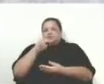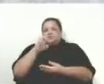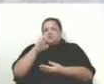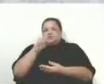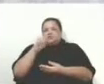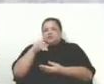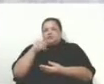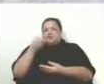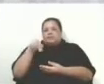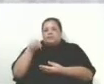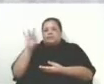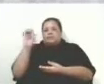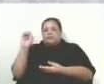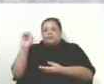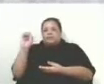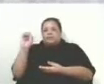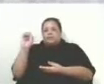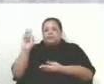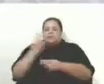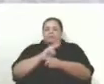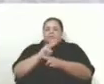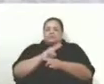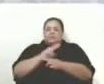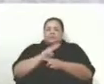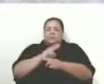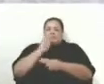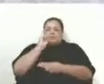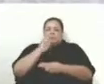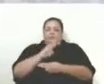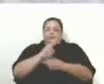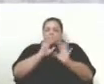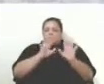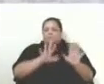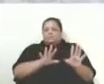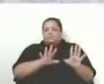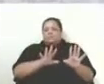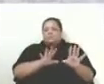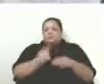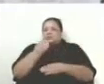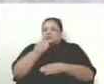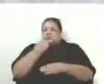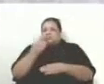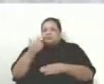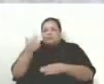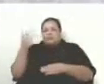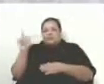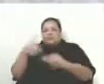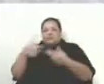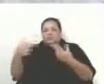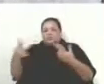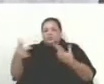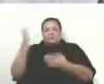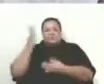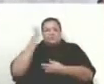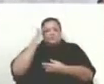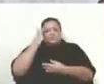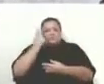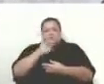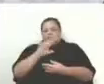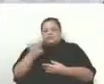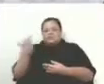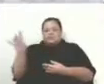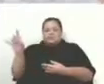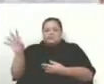isso que servem os fiscais. Para lixo, eu acredito que é de consciência de cada um, que cada um de nós façamos o nosso